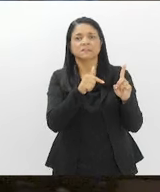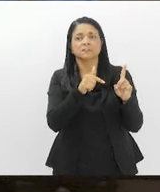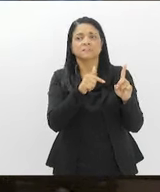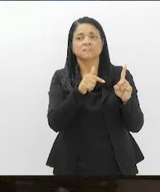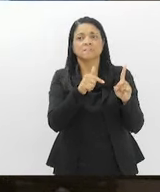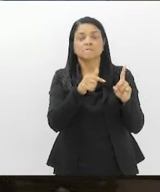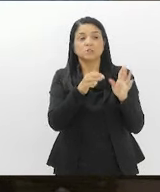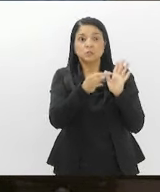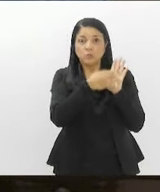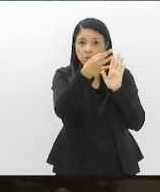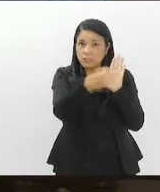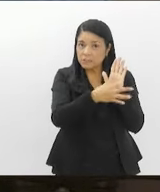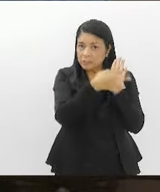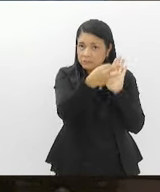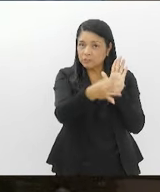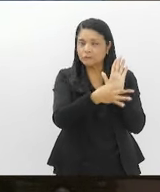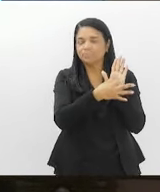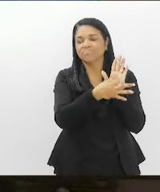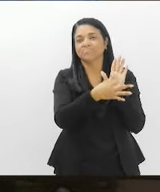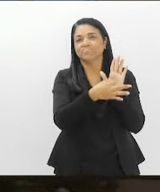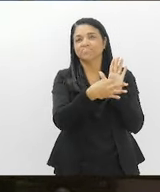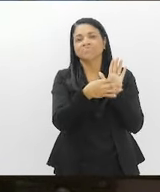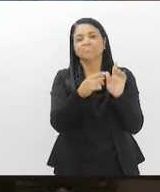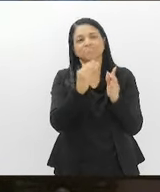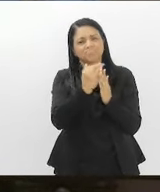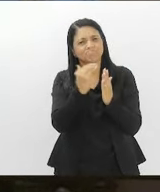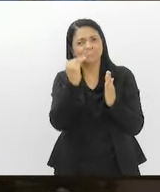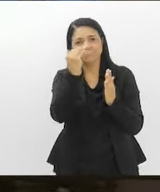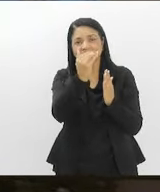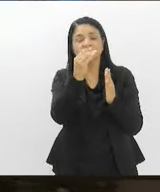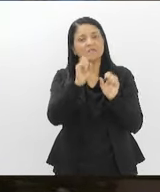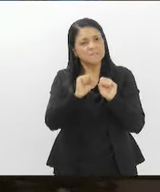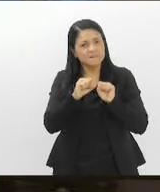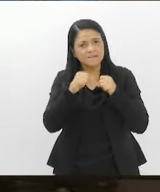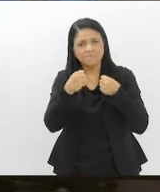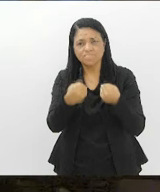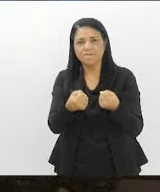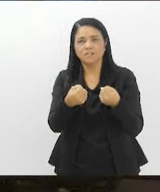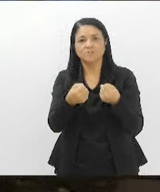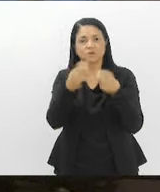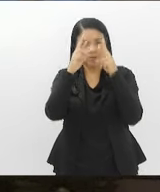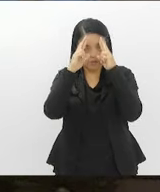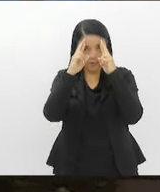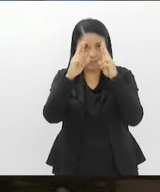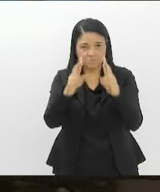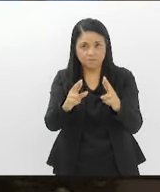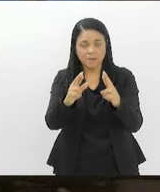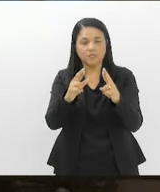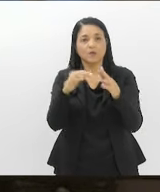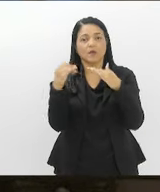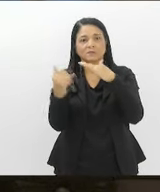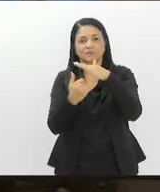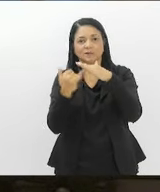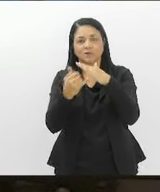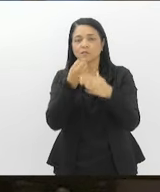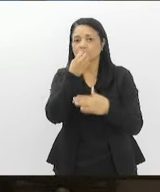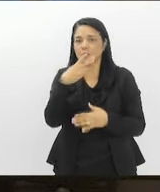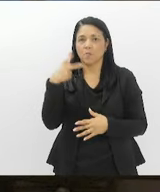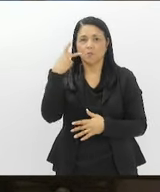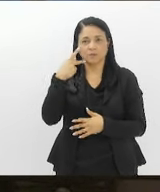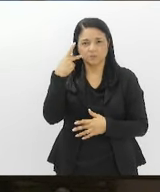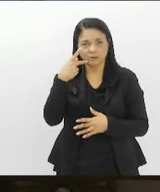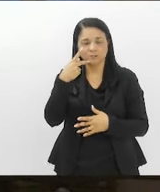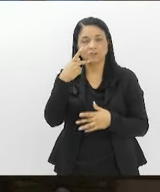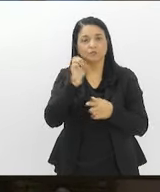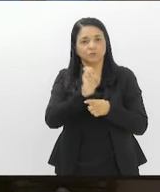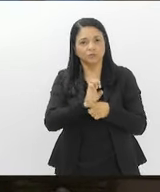crítico, mas acima de tudo é um verdadeiro defensor do respeito às instituições, da boa política e de um